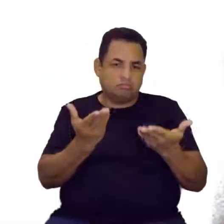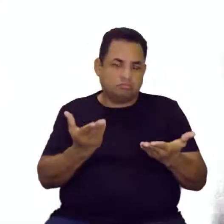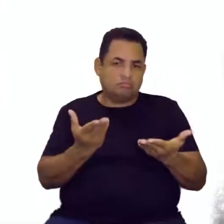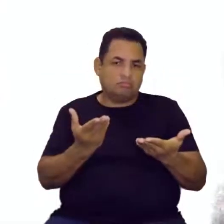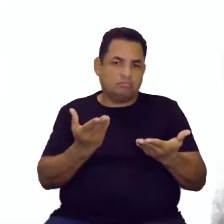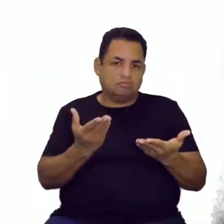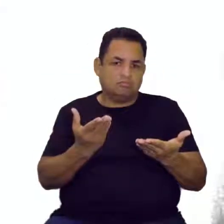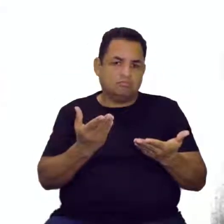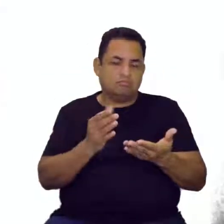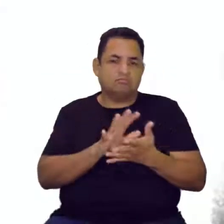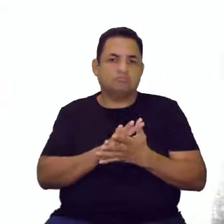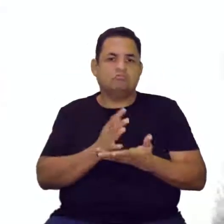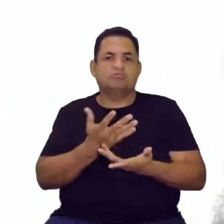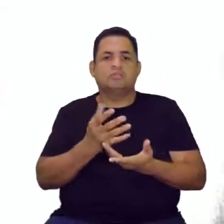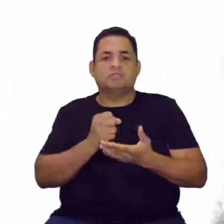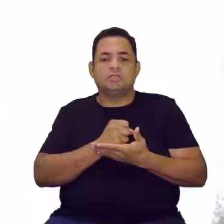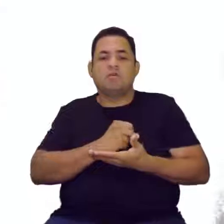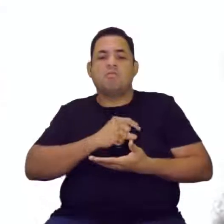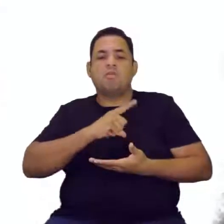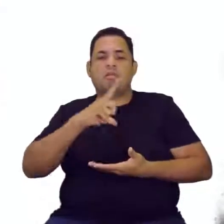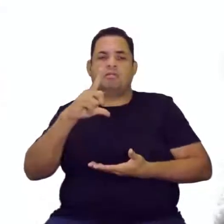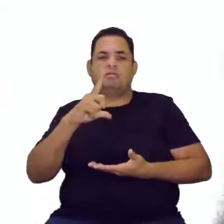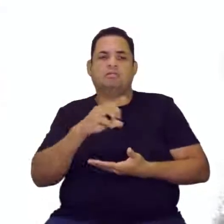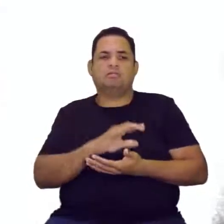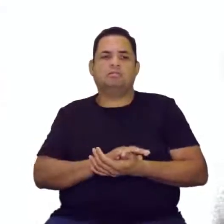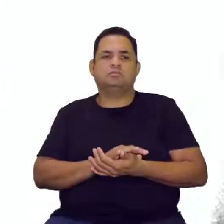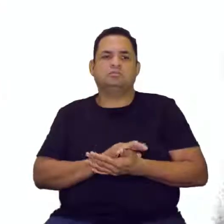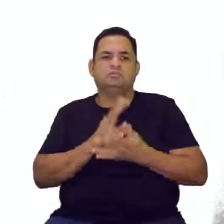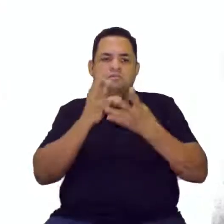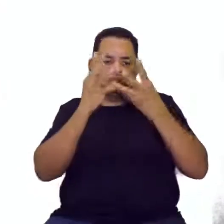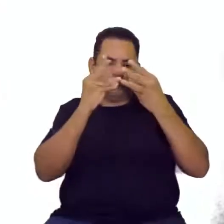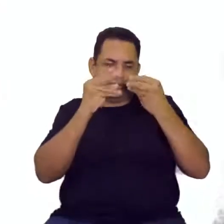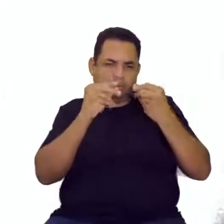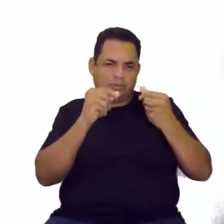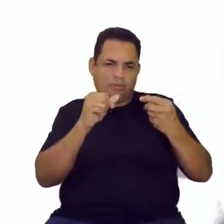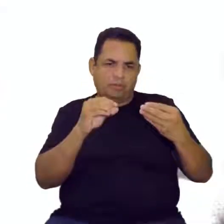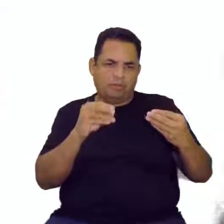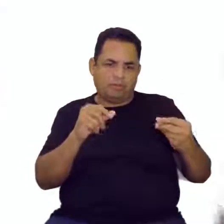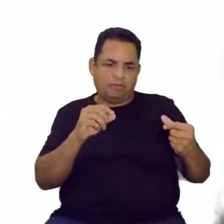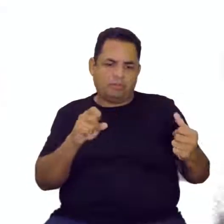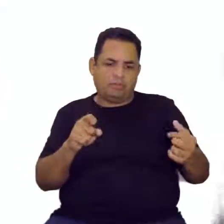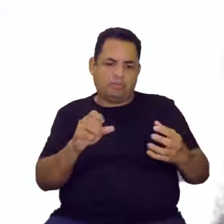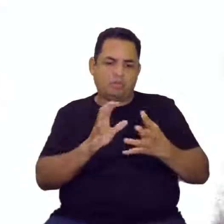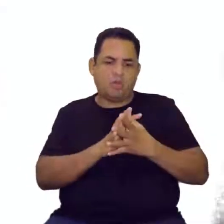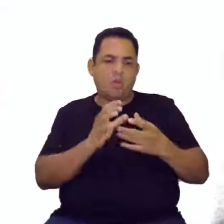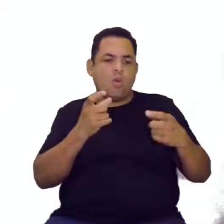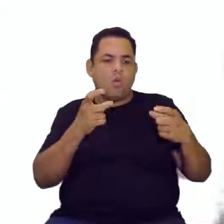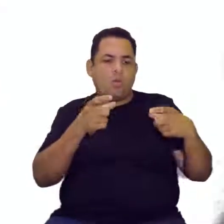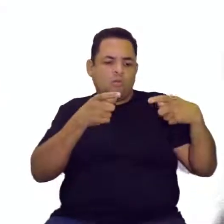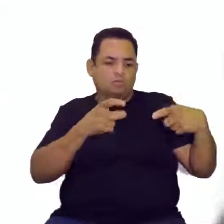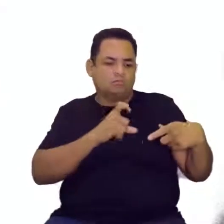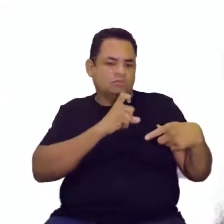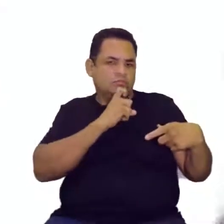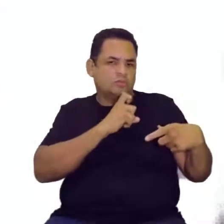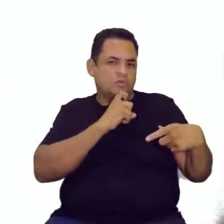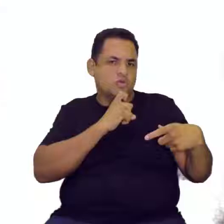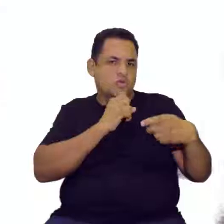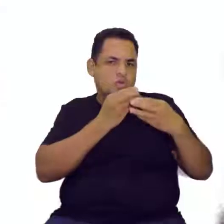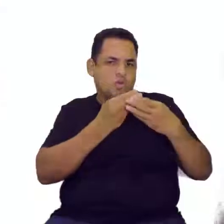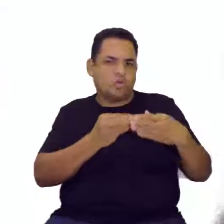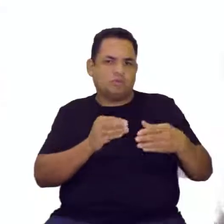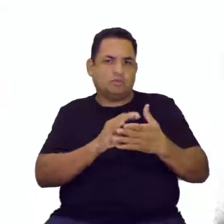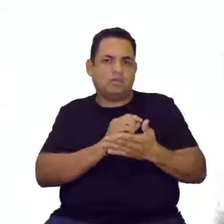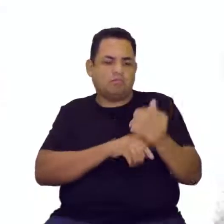dessas intensificações? Derretimento das calotas polares e aumento do nível do mar,